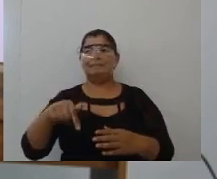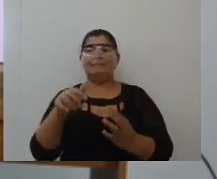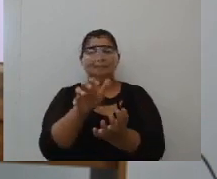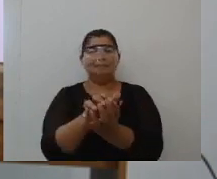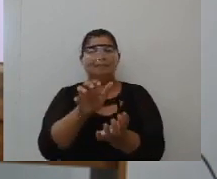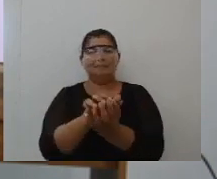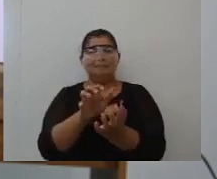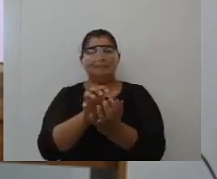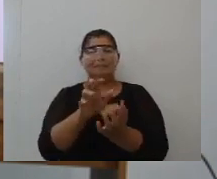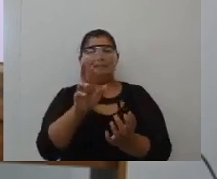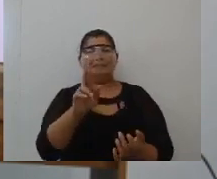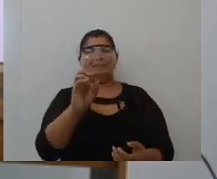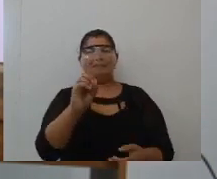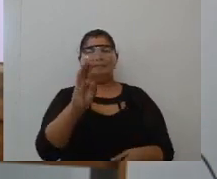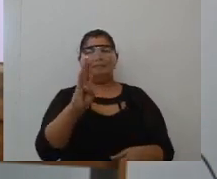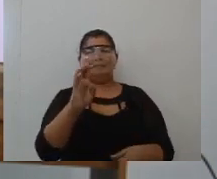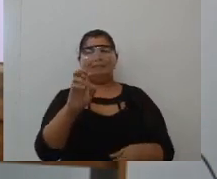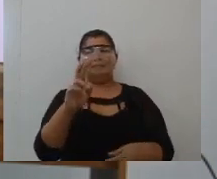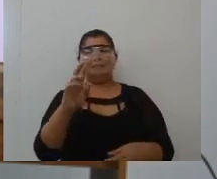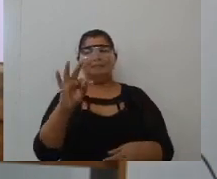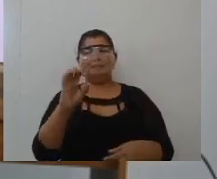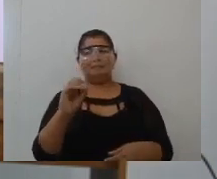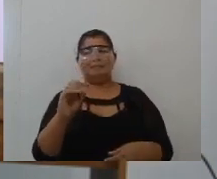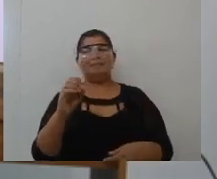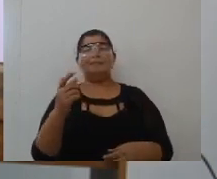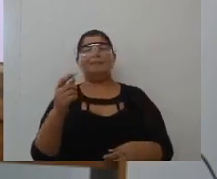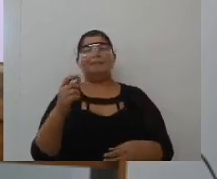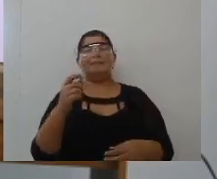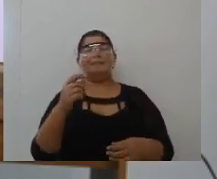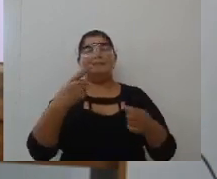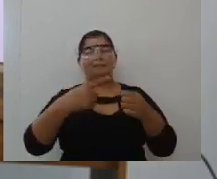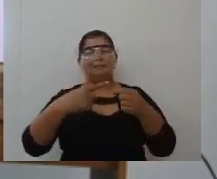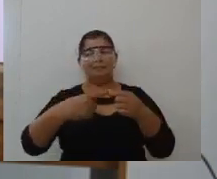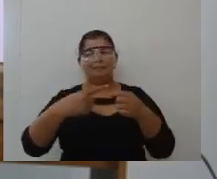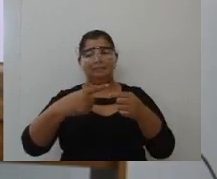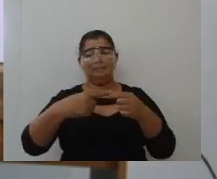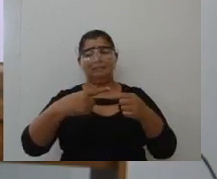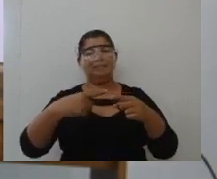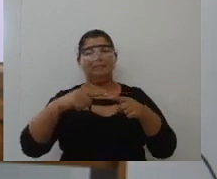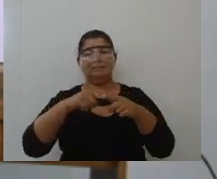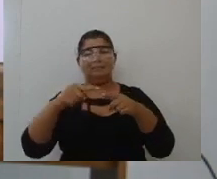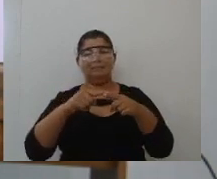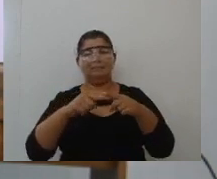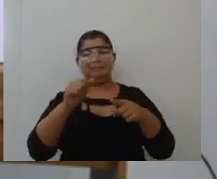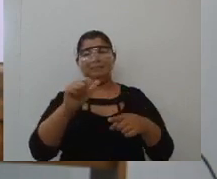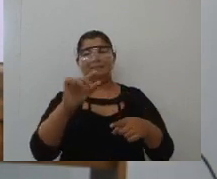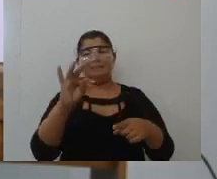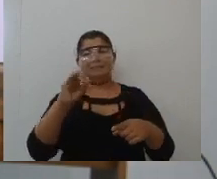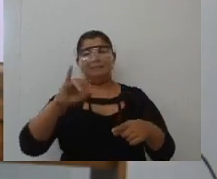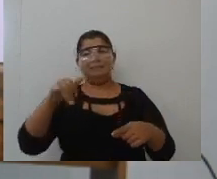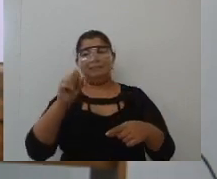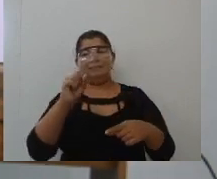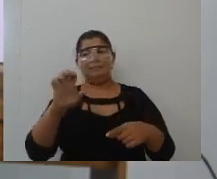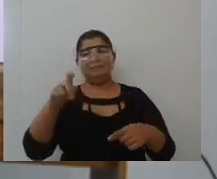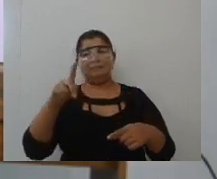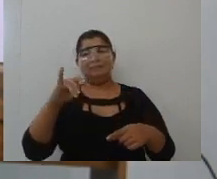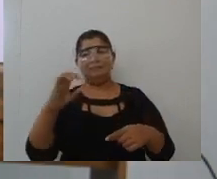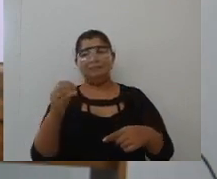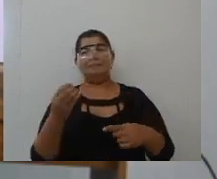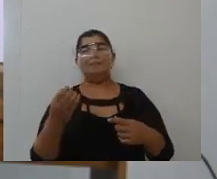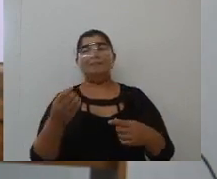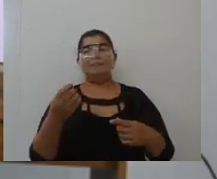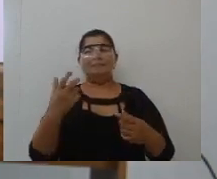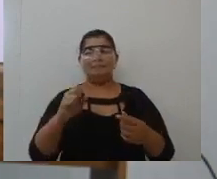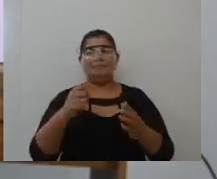Opa, Roberto do Alto Zé do Pinho. Um abraço para você, Roberto. Professor, estou vendo a aula ao vivo. Posso fazer uma